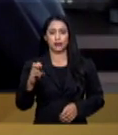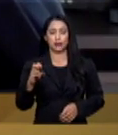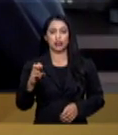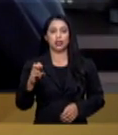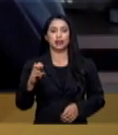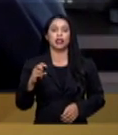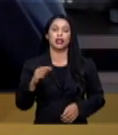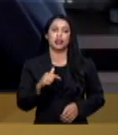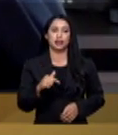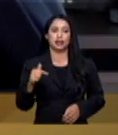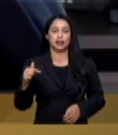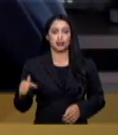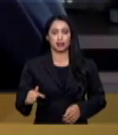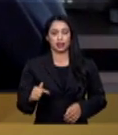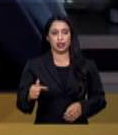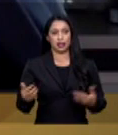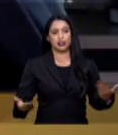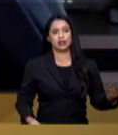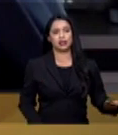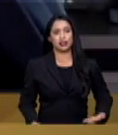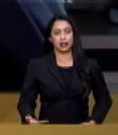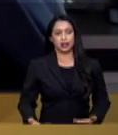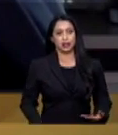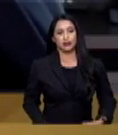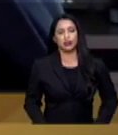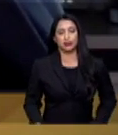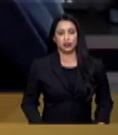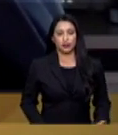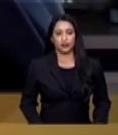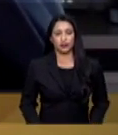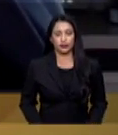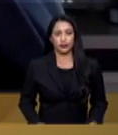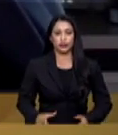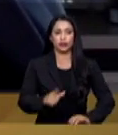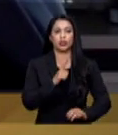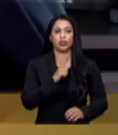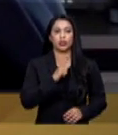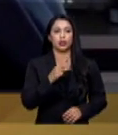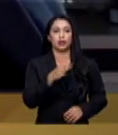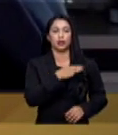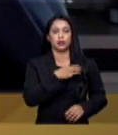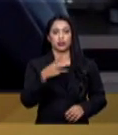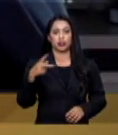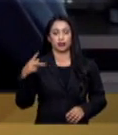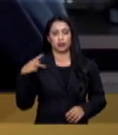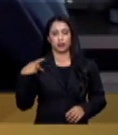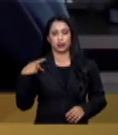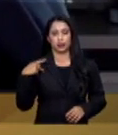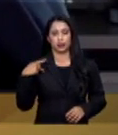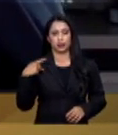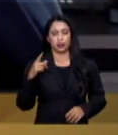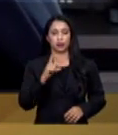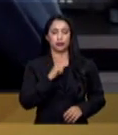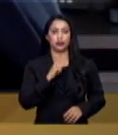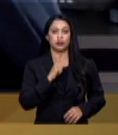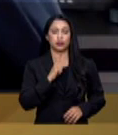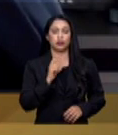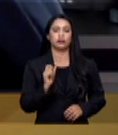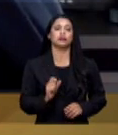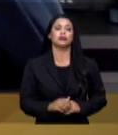2.057 servidores, como aponta o Ministério Público, é uma coisa totalmente fora de